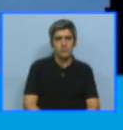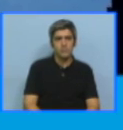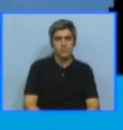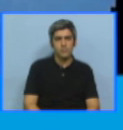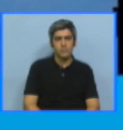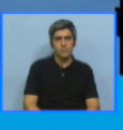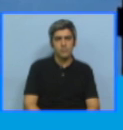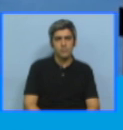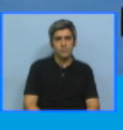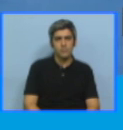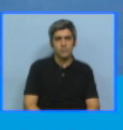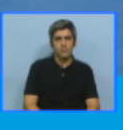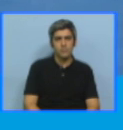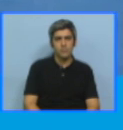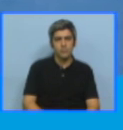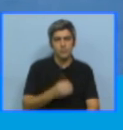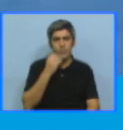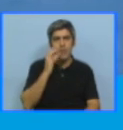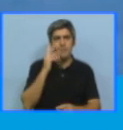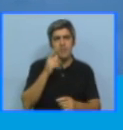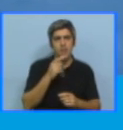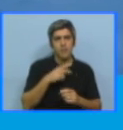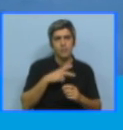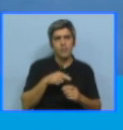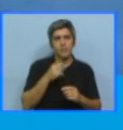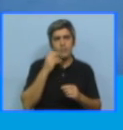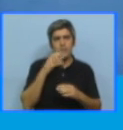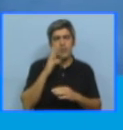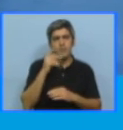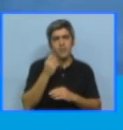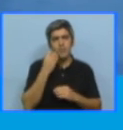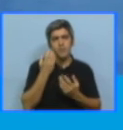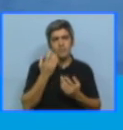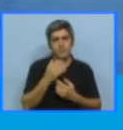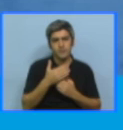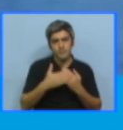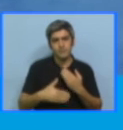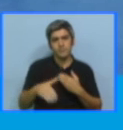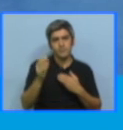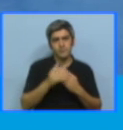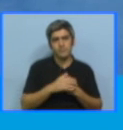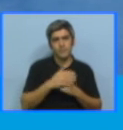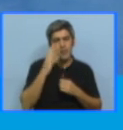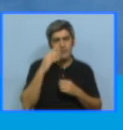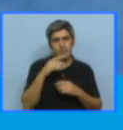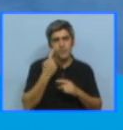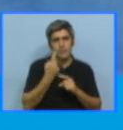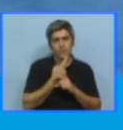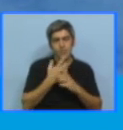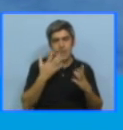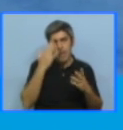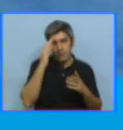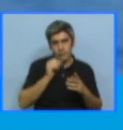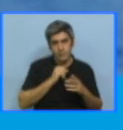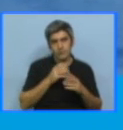Desculpe. Como será o amanhã dos missionários combonianos em Portugal? O amanhã vai ser sempre, suponho eu, uma coisa grande, porque